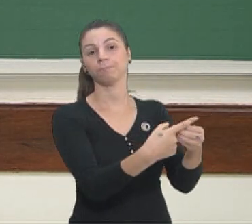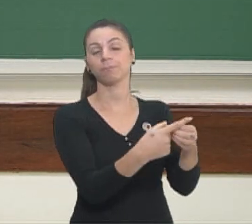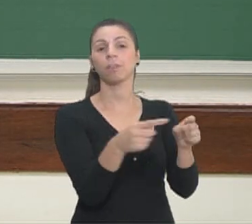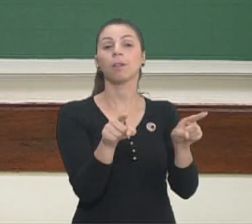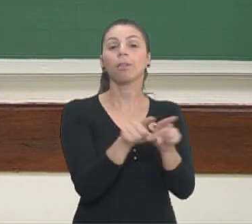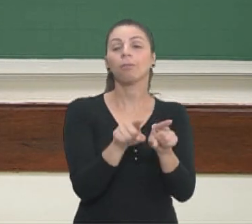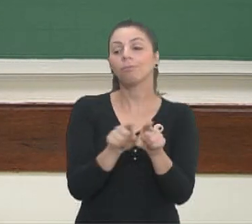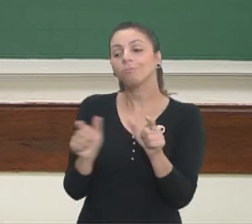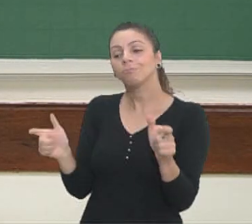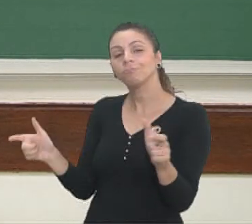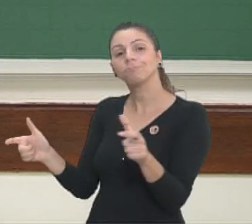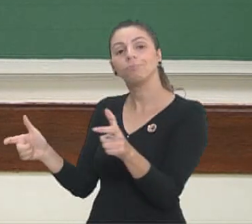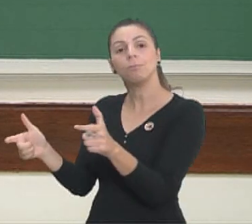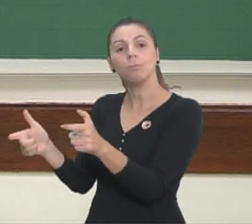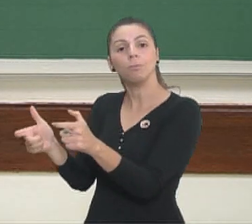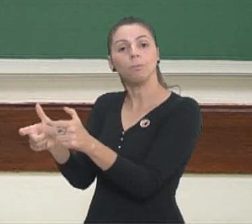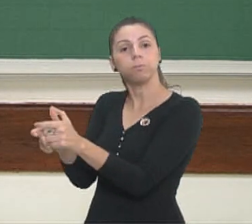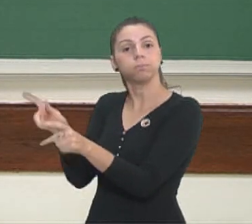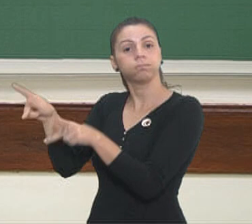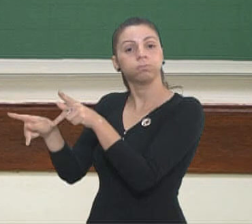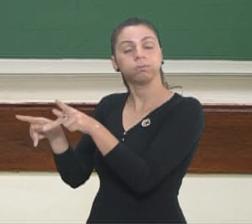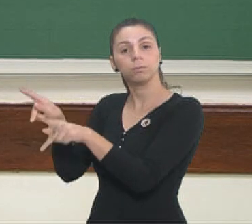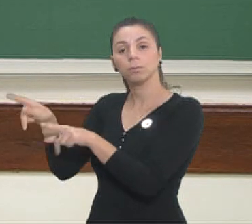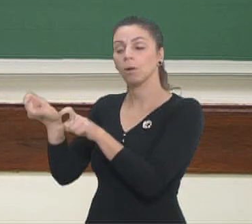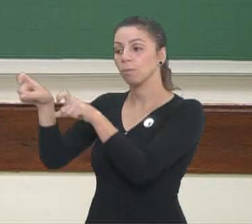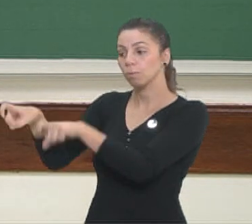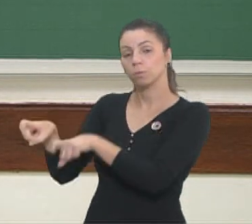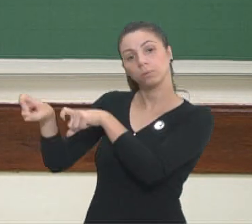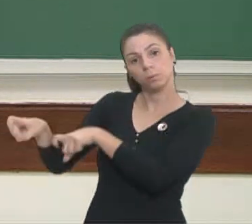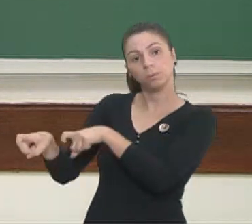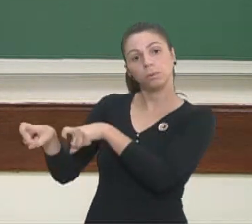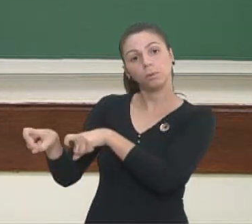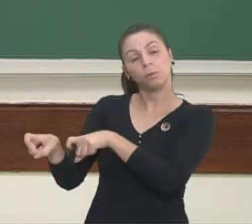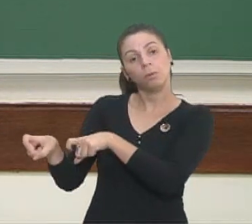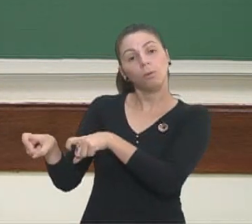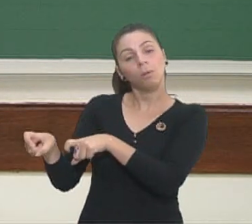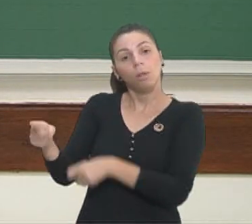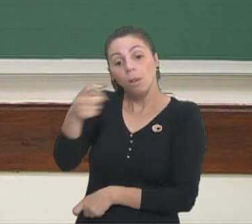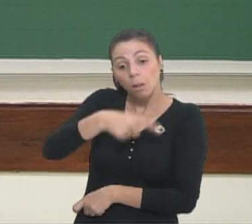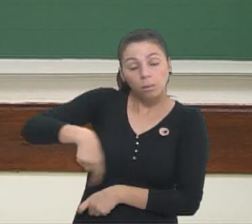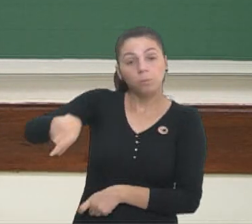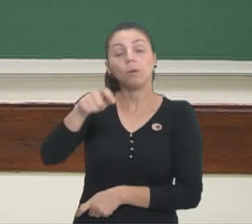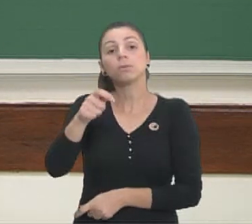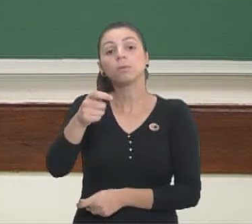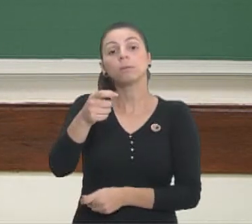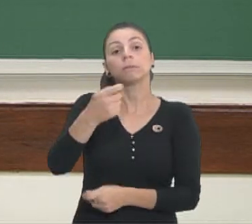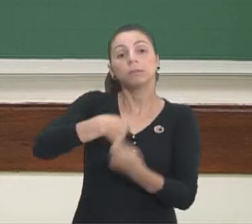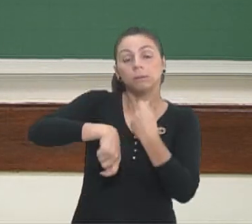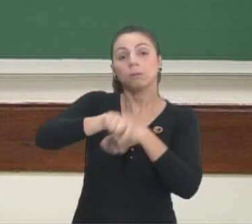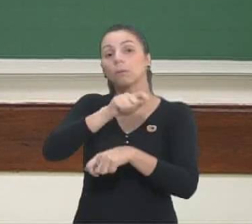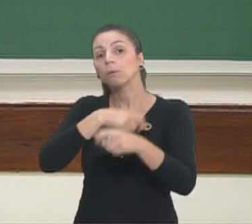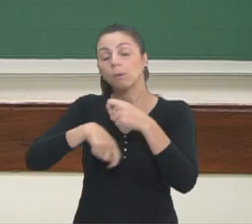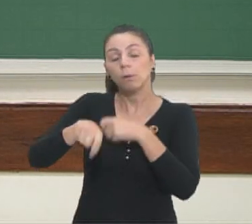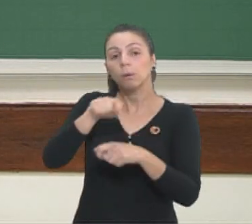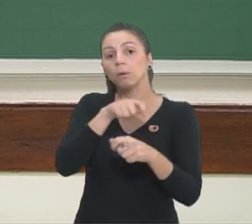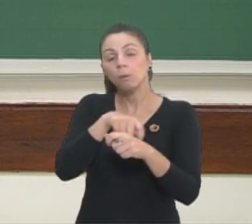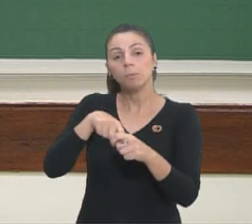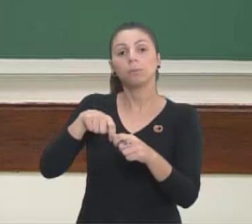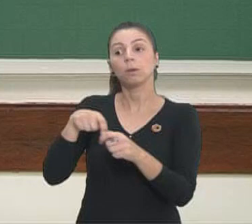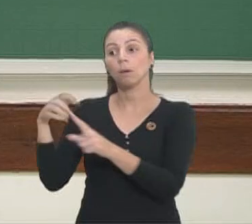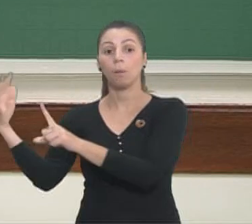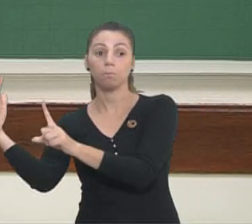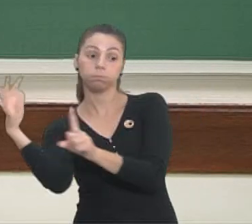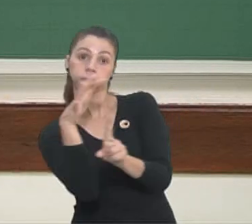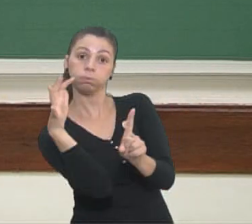grande redução da população rural. E nossa economia depende muito do espaço rural.